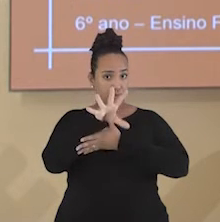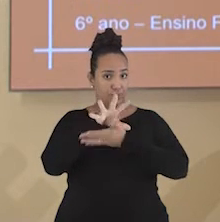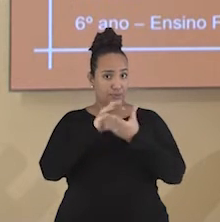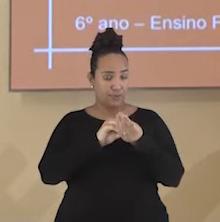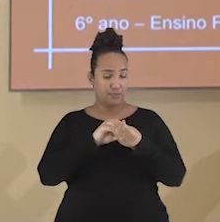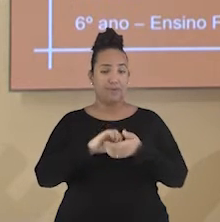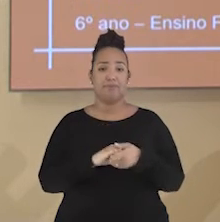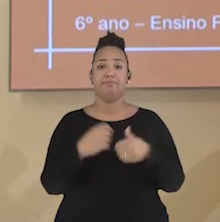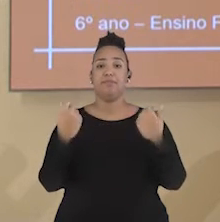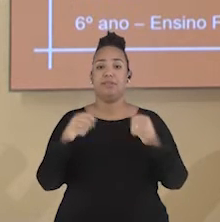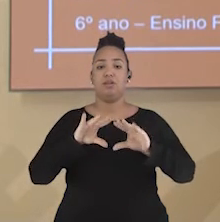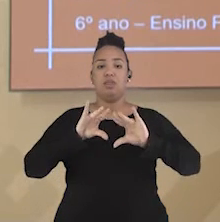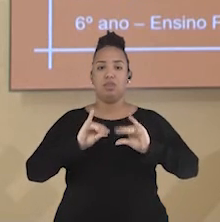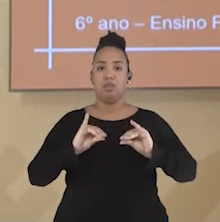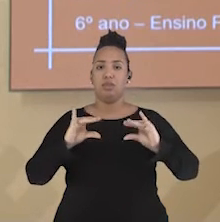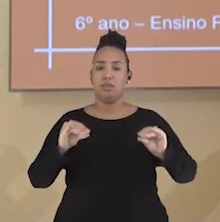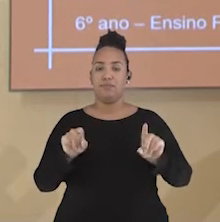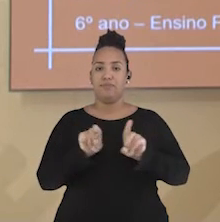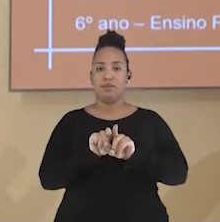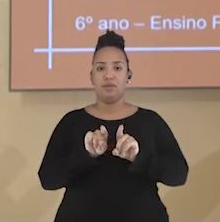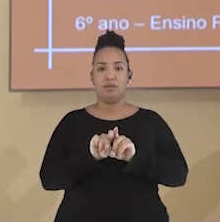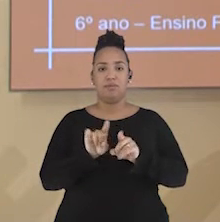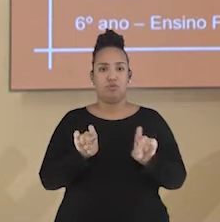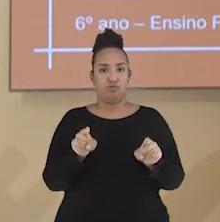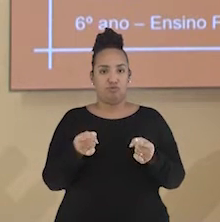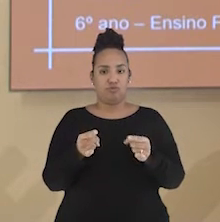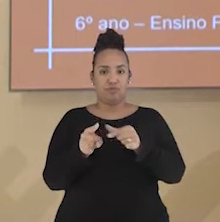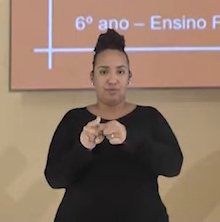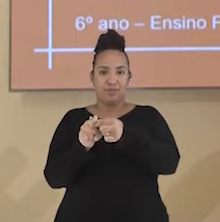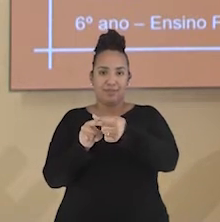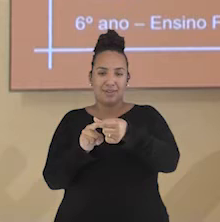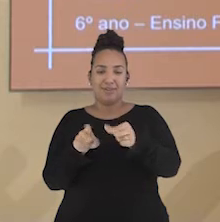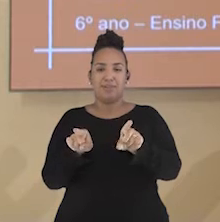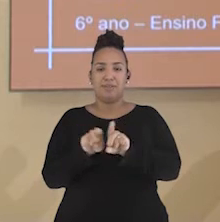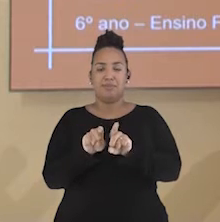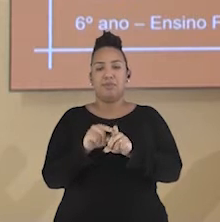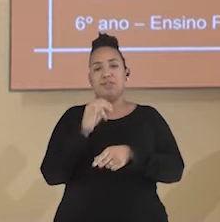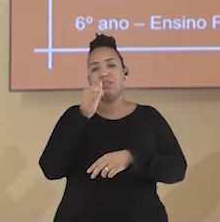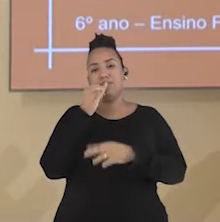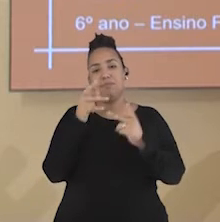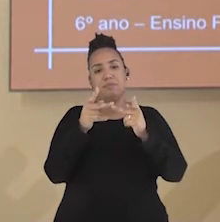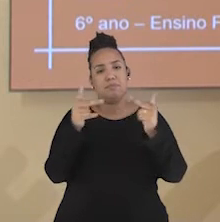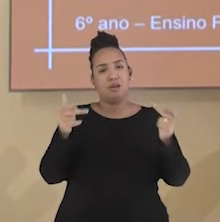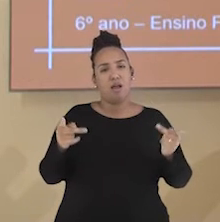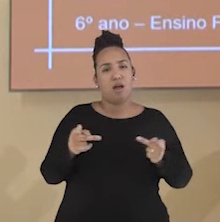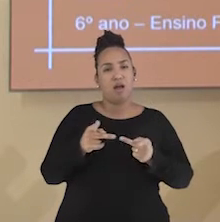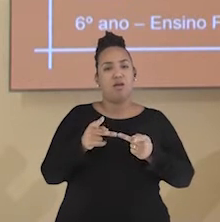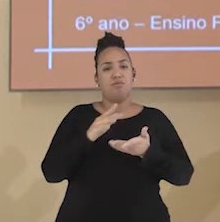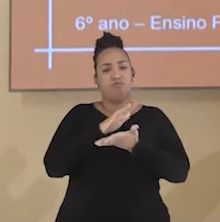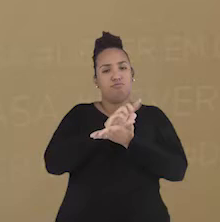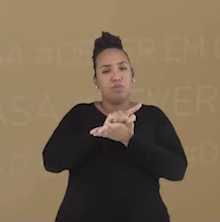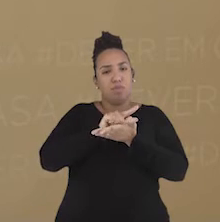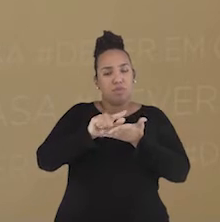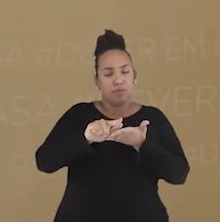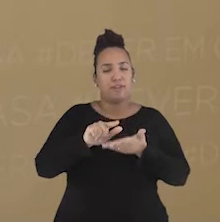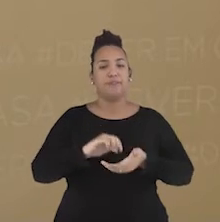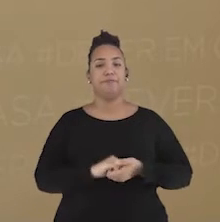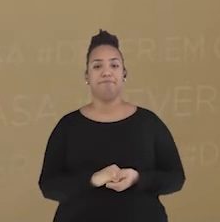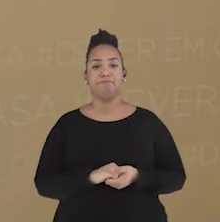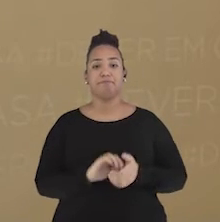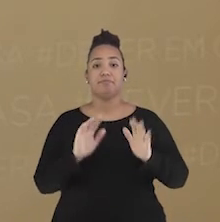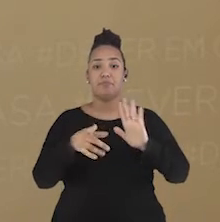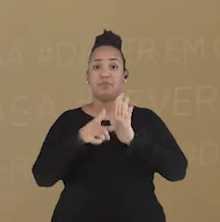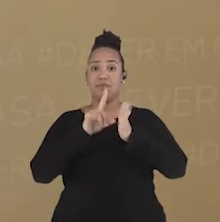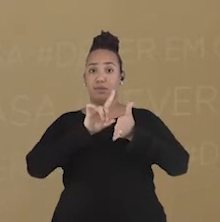precisar. Massinha de modelar, um palito de churrasco e um suporte de madeira ou um plástico lisinho. Mas antes,